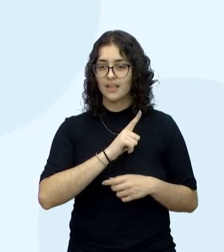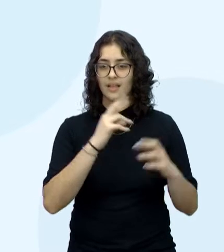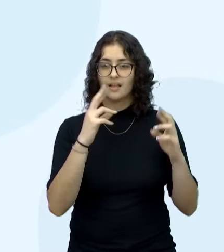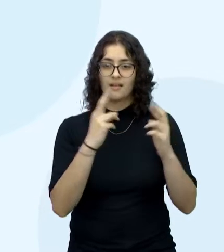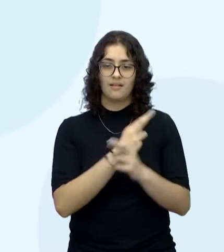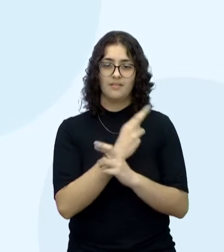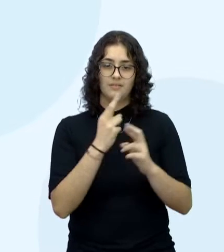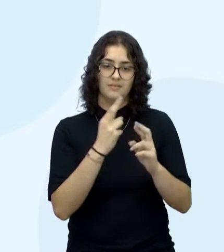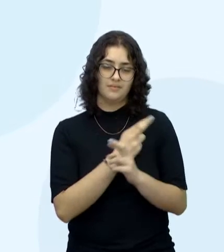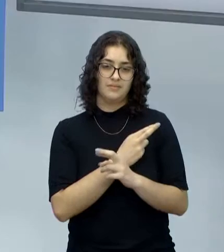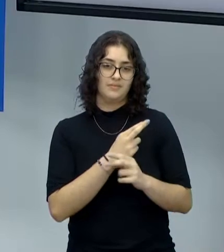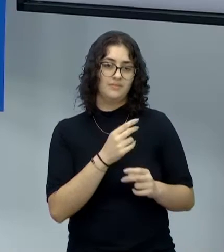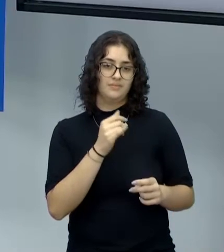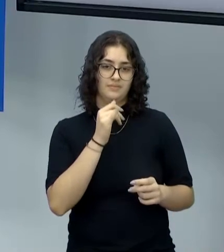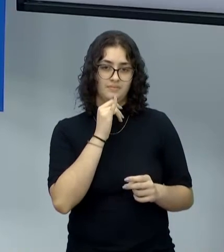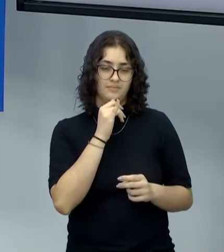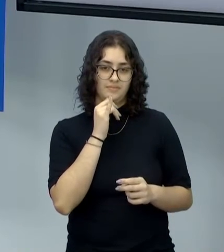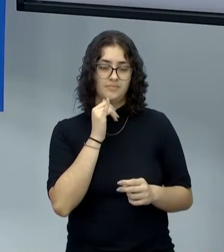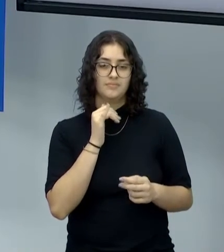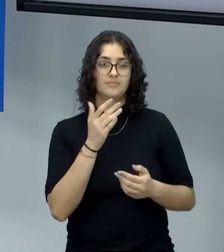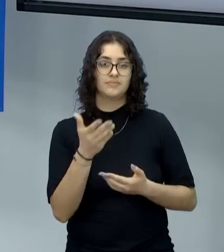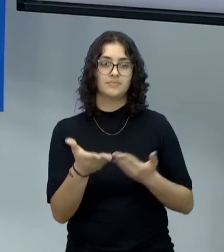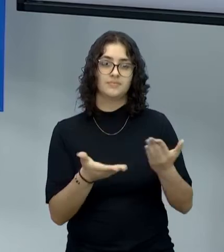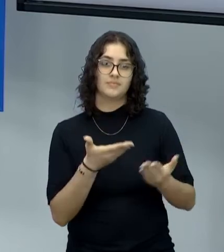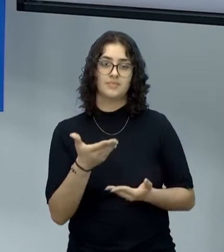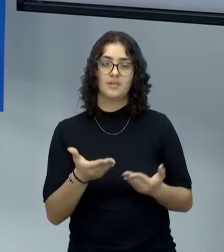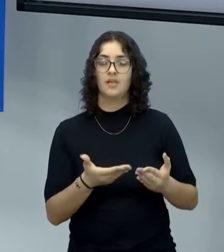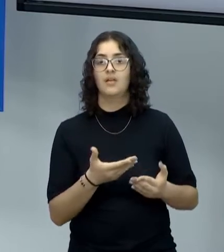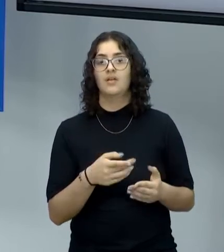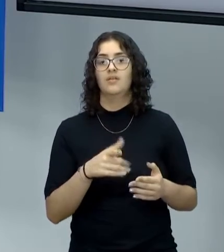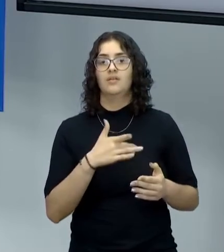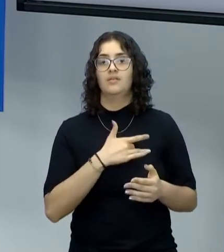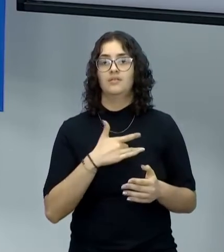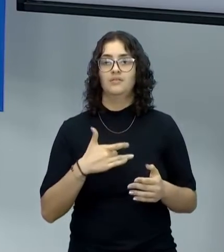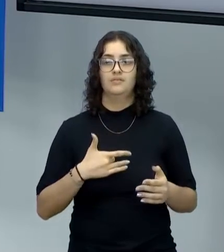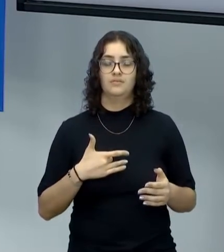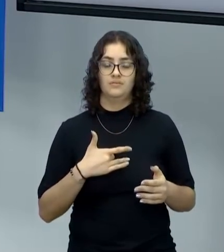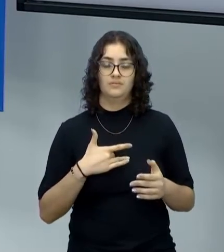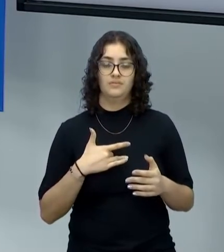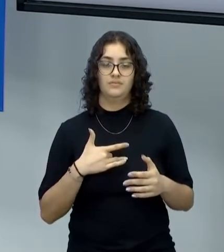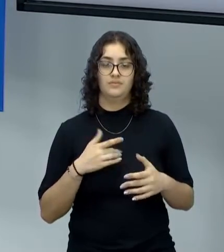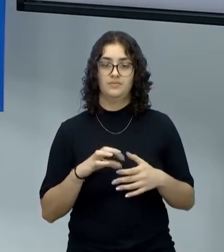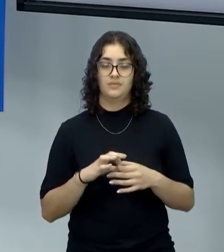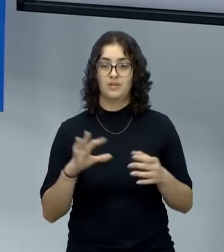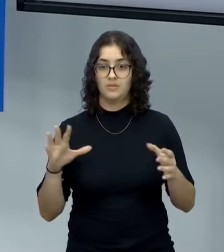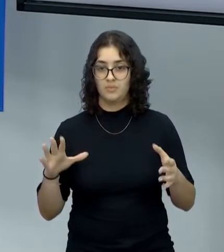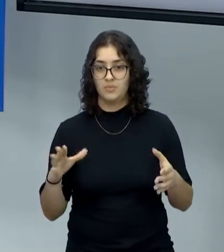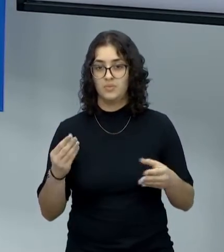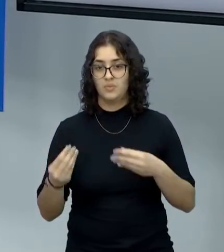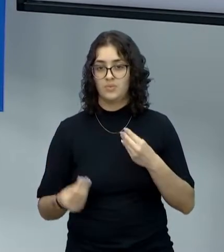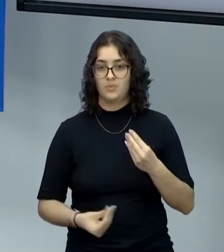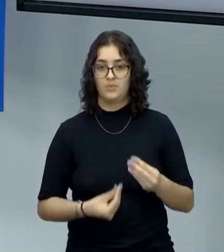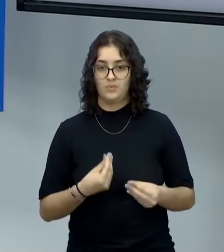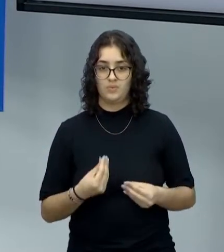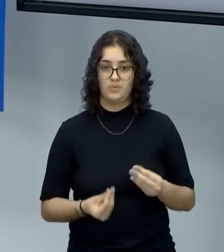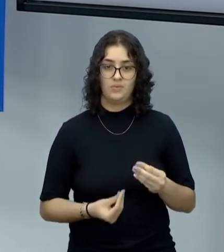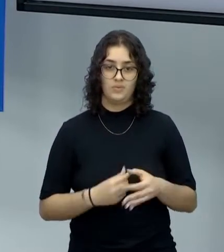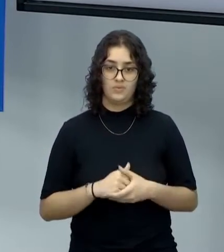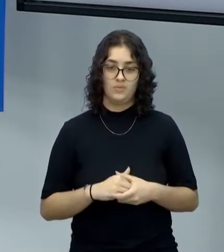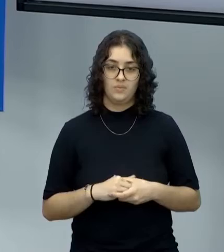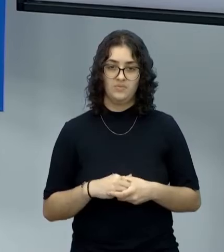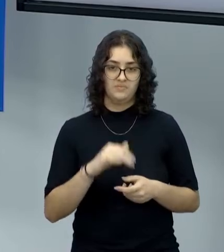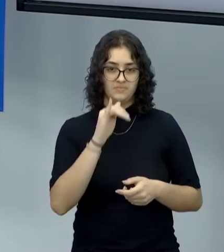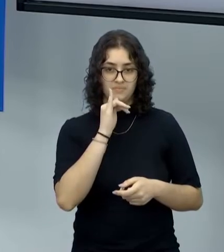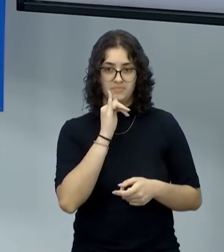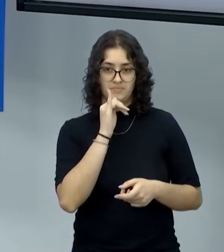relação, né, de rede de tratamento de esgoto com saúde pública, ou seja, índices de doença, né, na população? Será